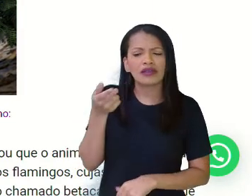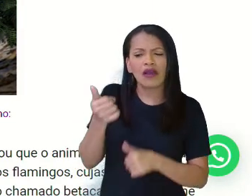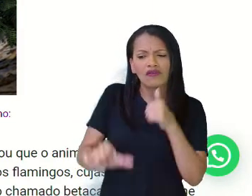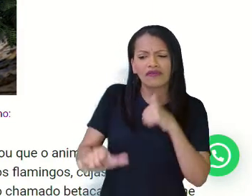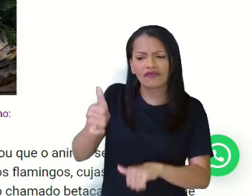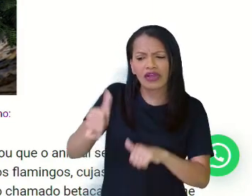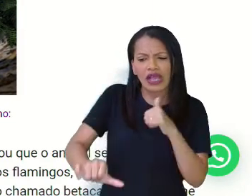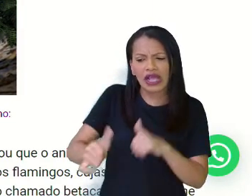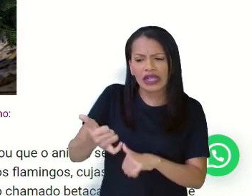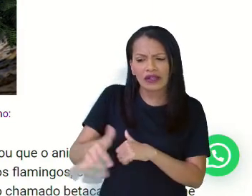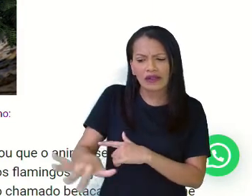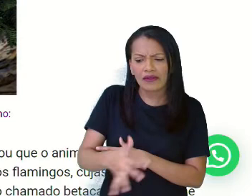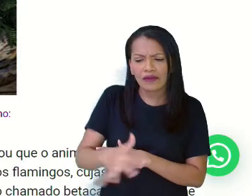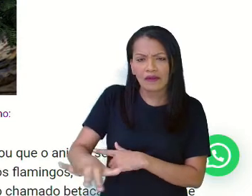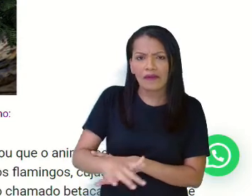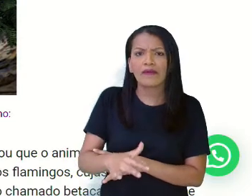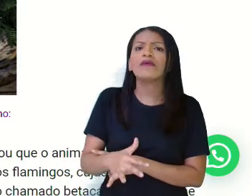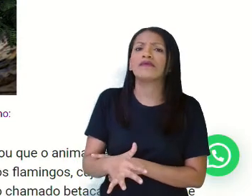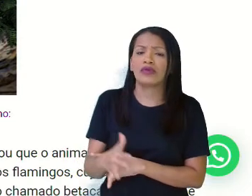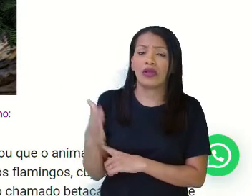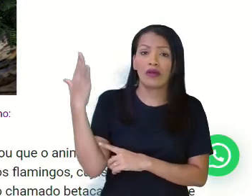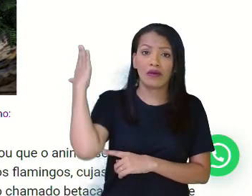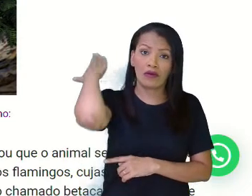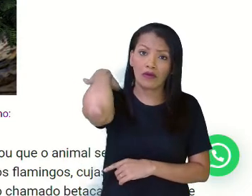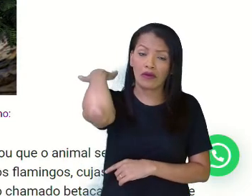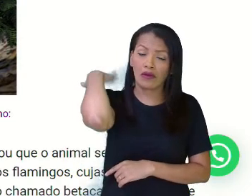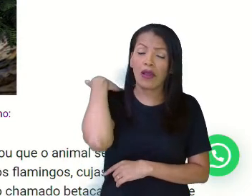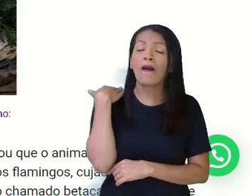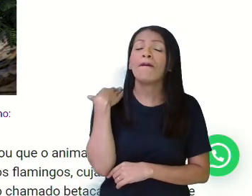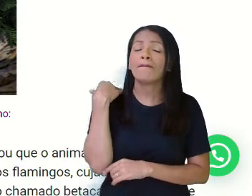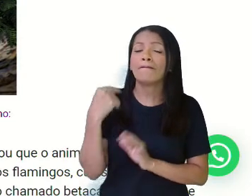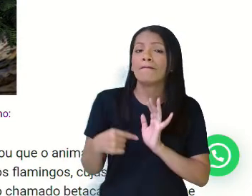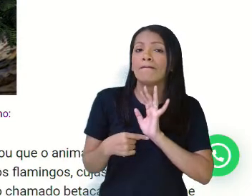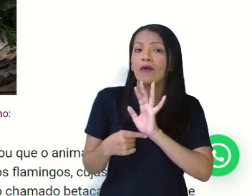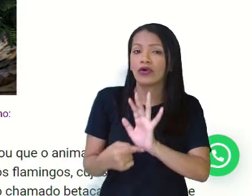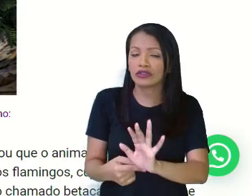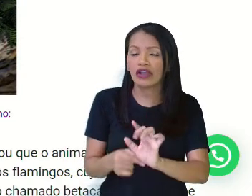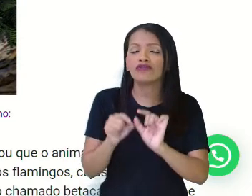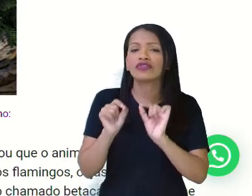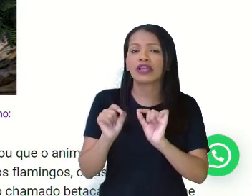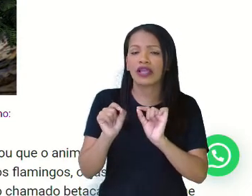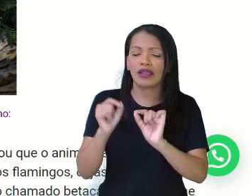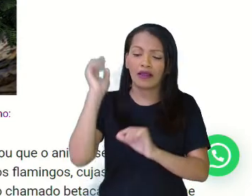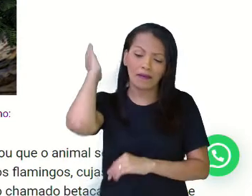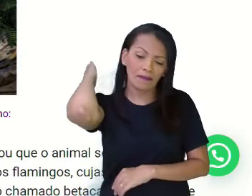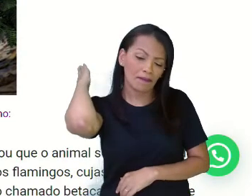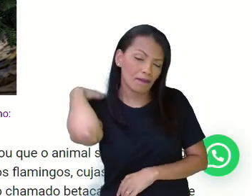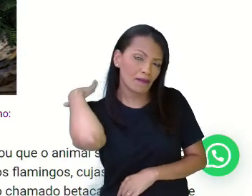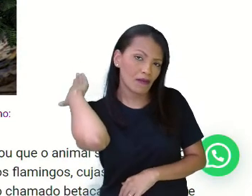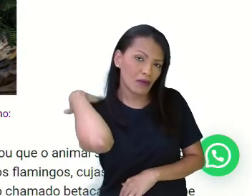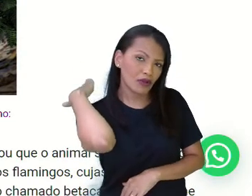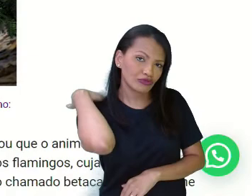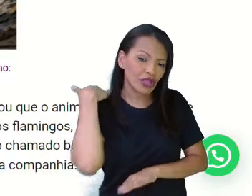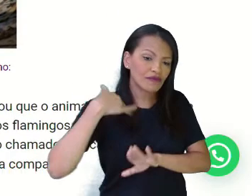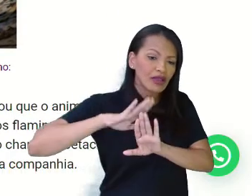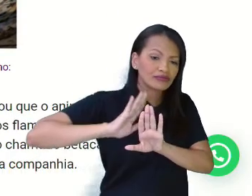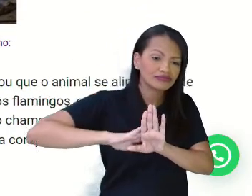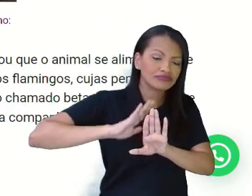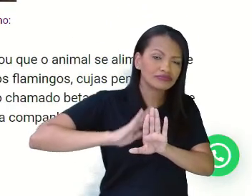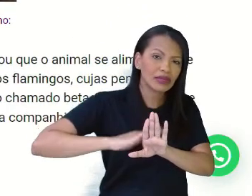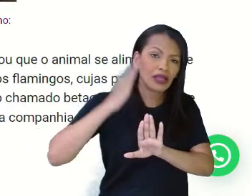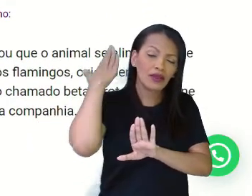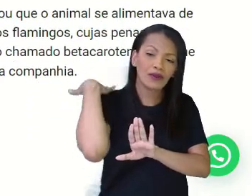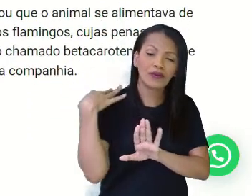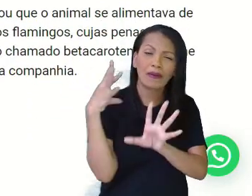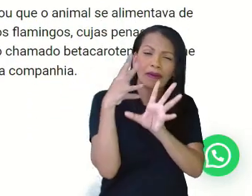que suas costas apresentavam coloração mais escura que a área abdominal. Né? E aí, os pesquisadores acreditam que o